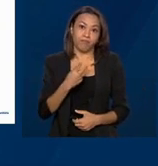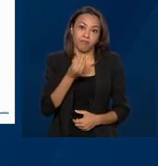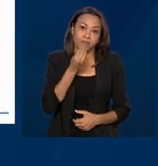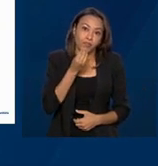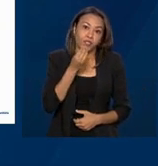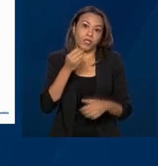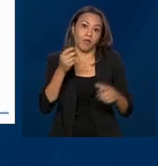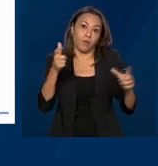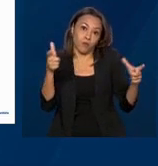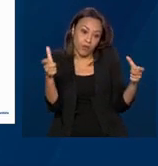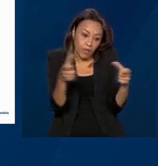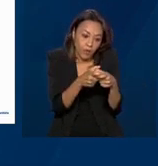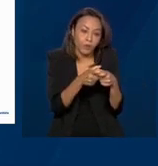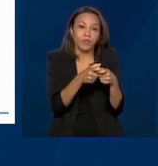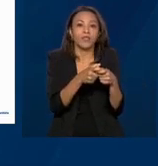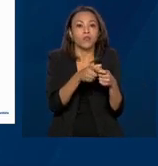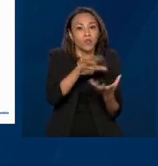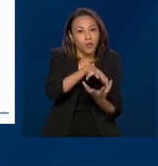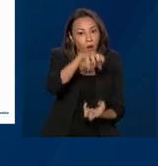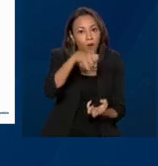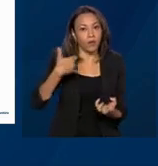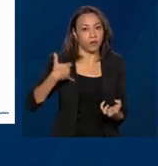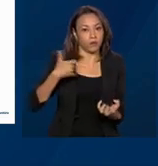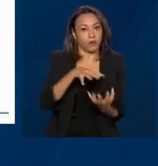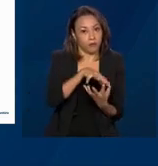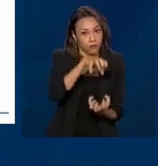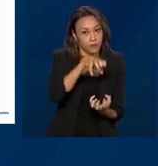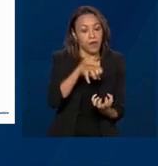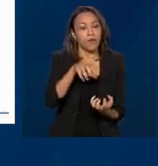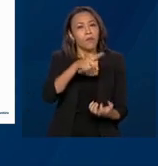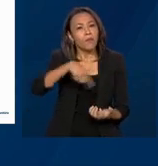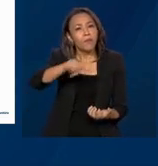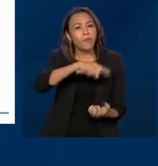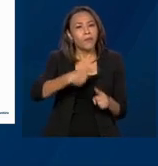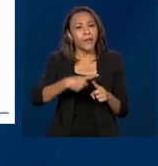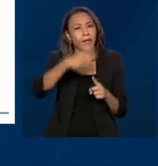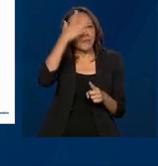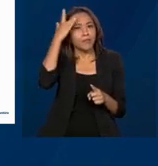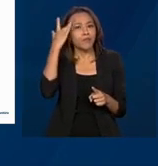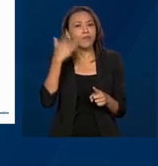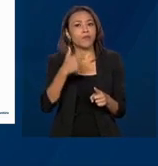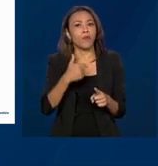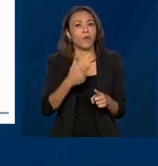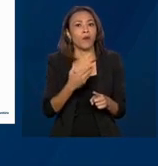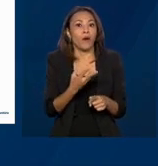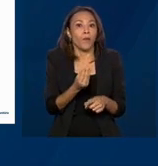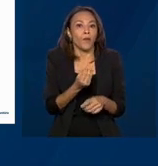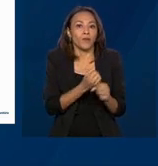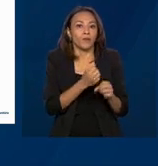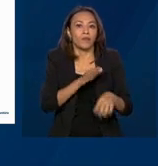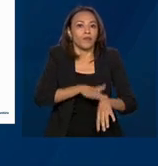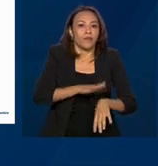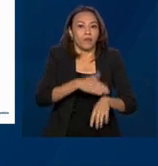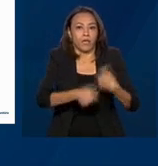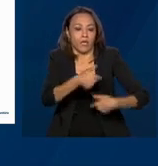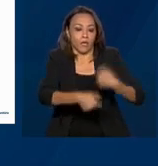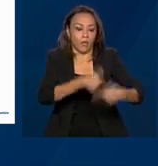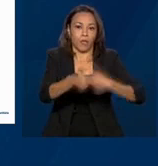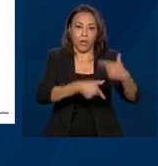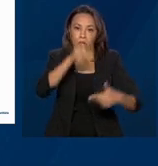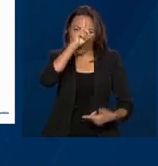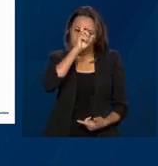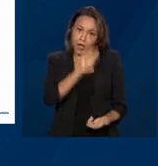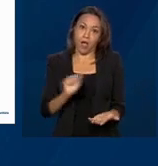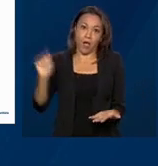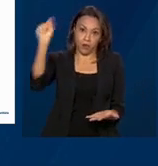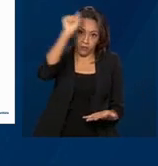de idosos, já que nem sempre as pessoas ficam tanto tempo na ativa. Então, e esse número